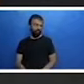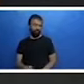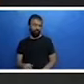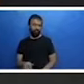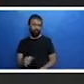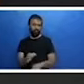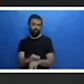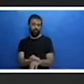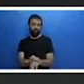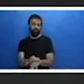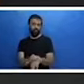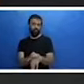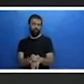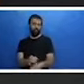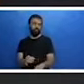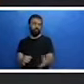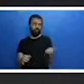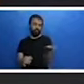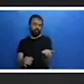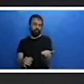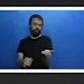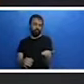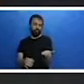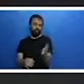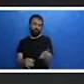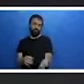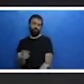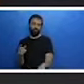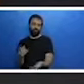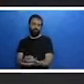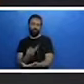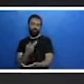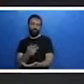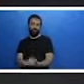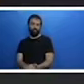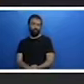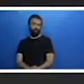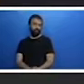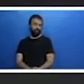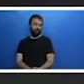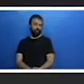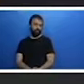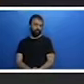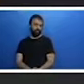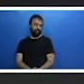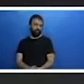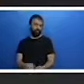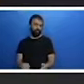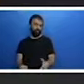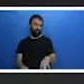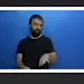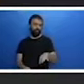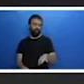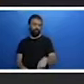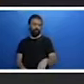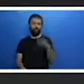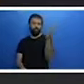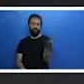ver se eu consigo com a moeda primeiro Opa ou quase vamos lá